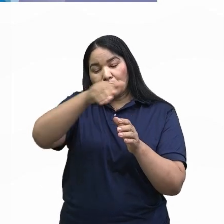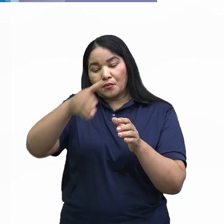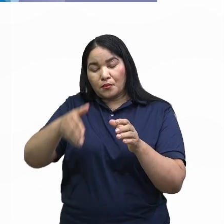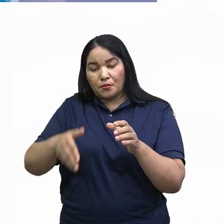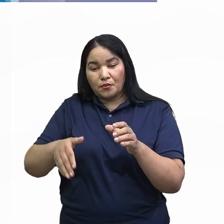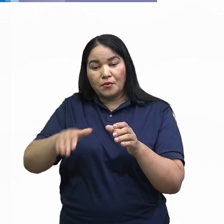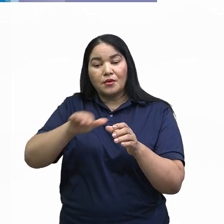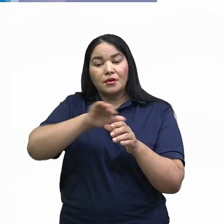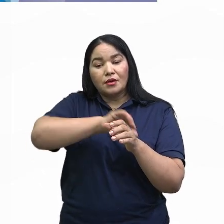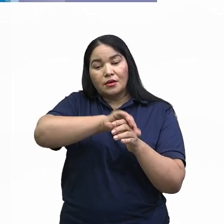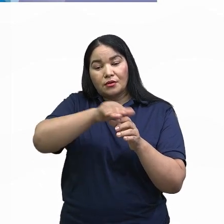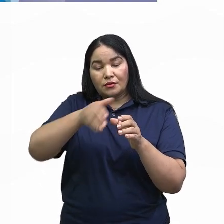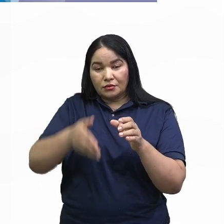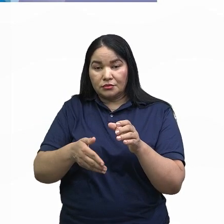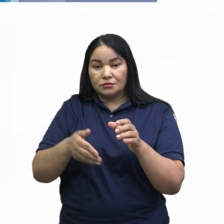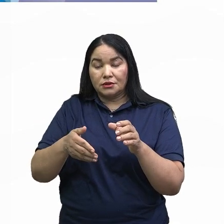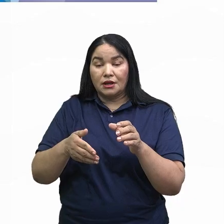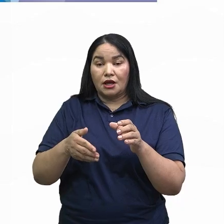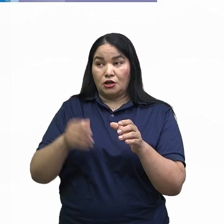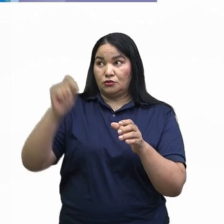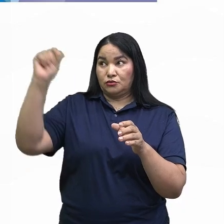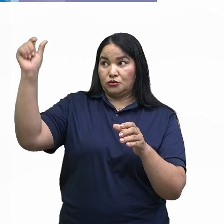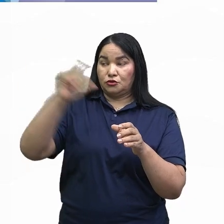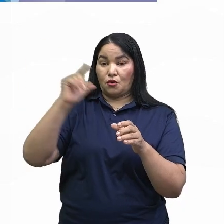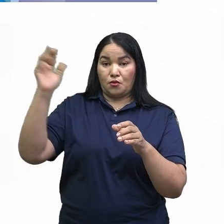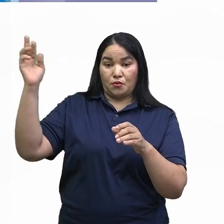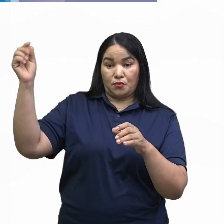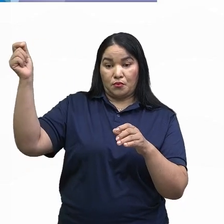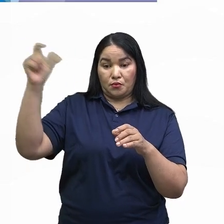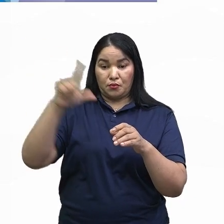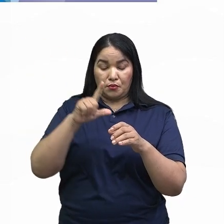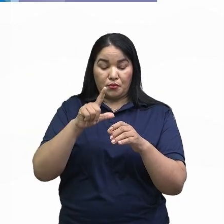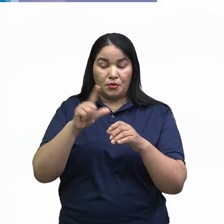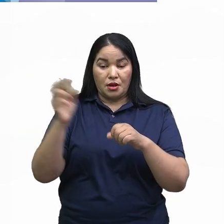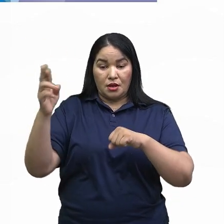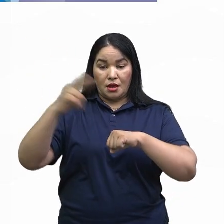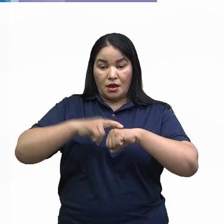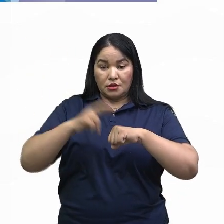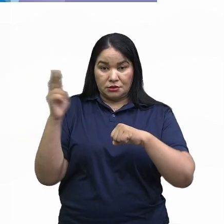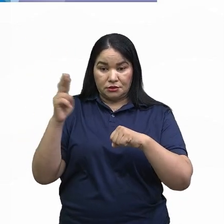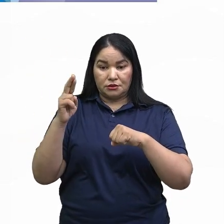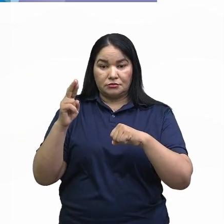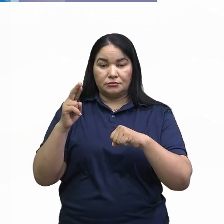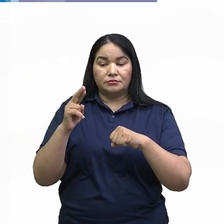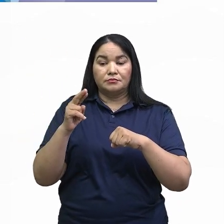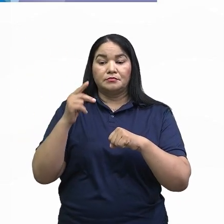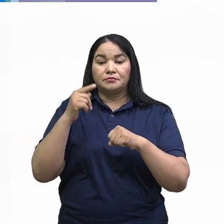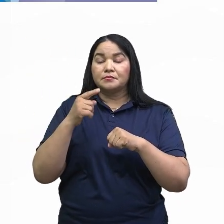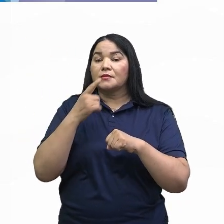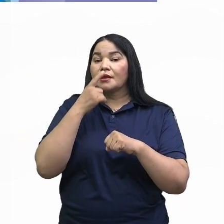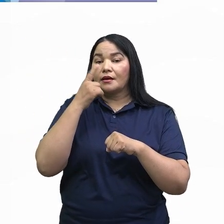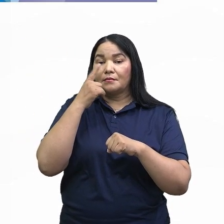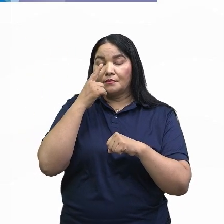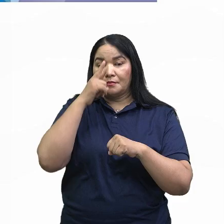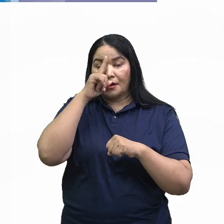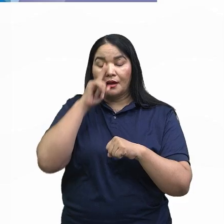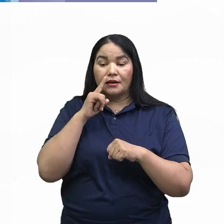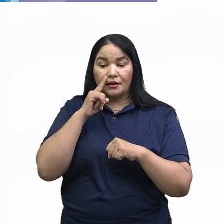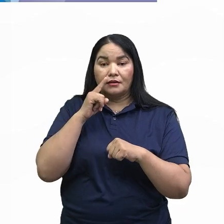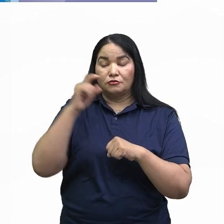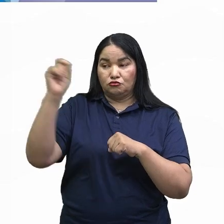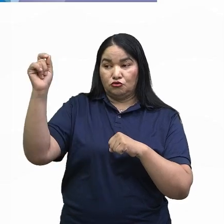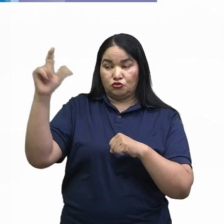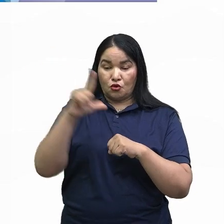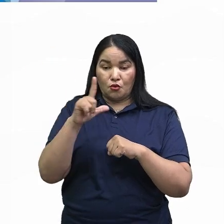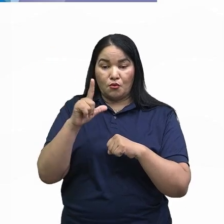planeta, e a radiação que vem do Sol, né? Ali em amarelo, a gente observa a representação do Sol e toda essa